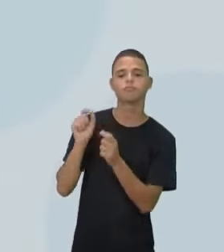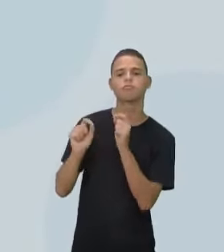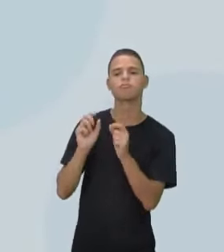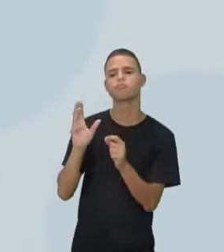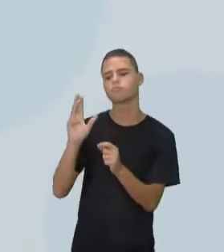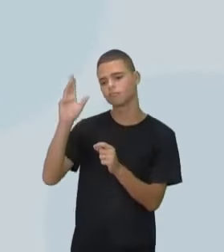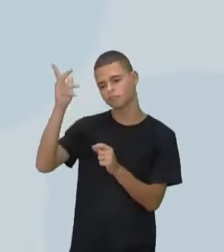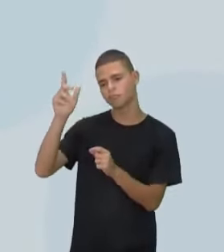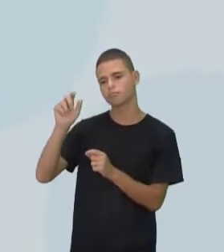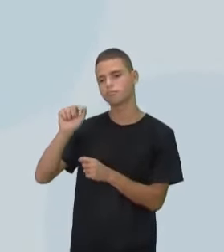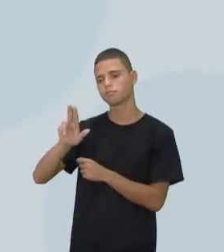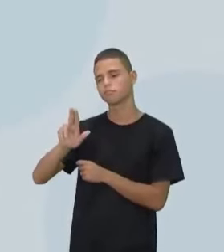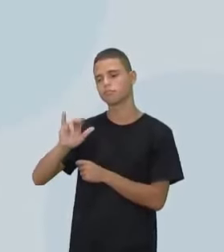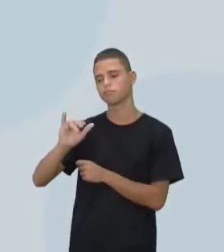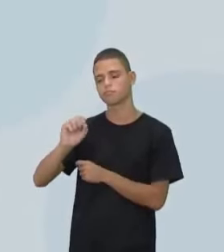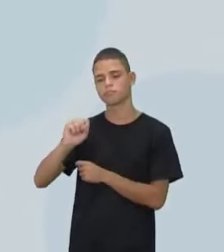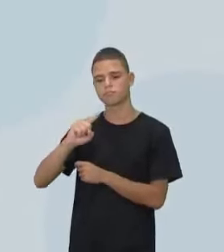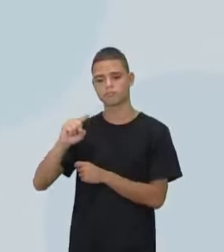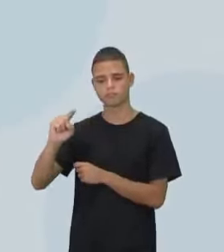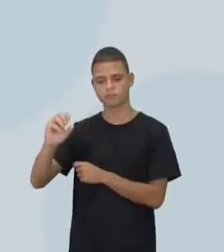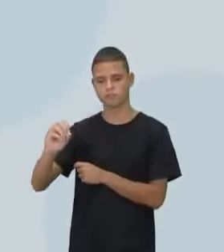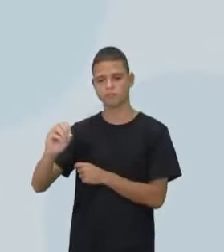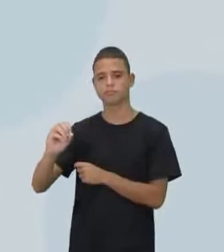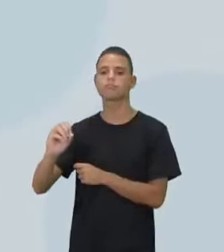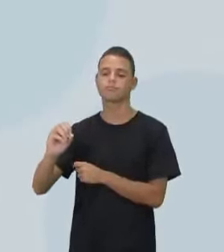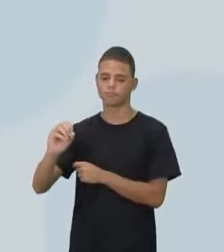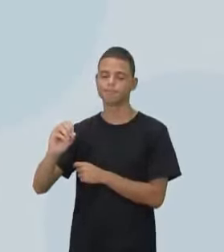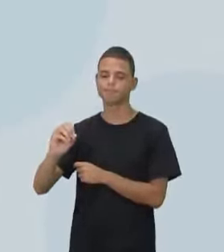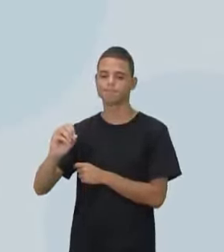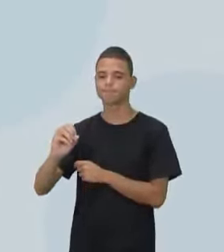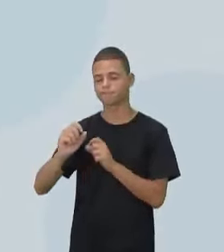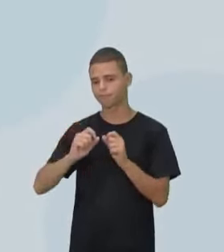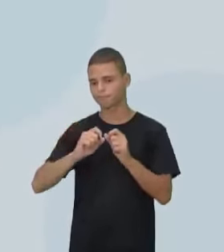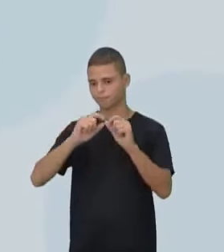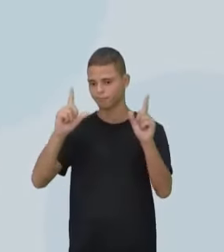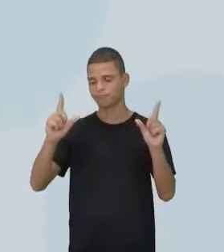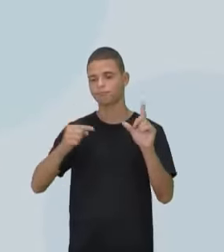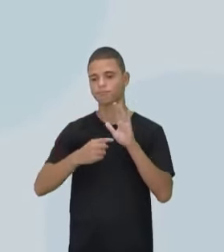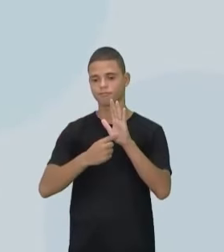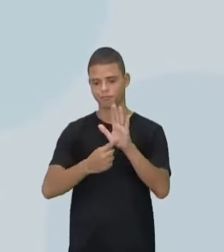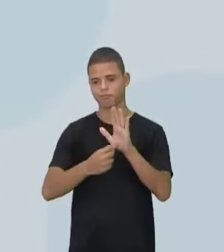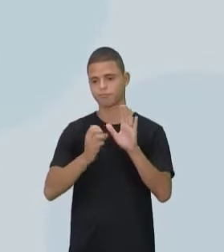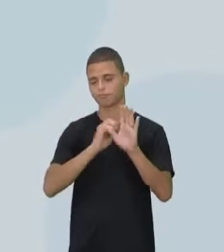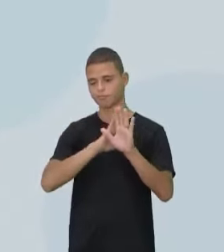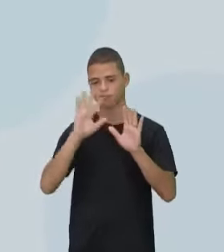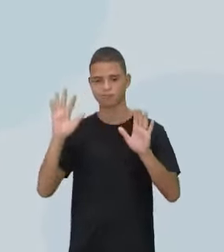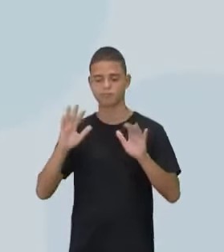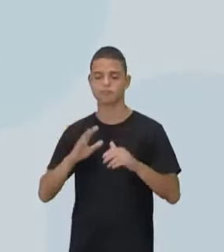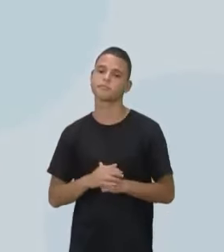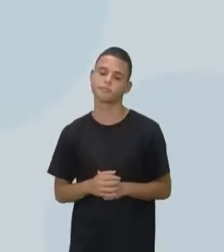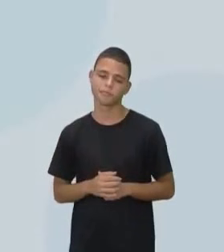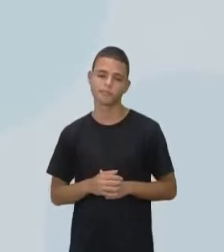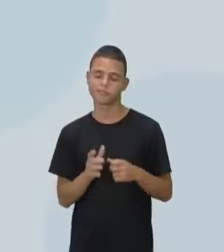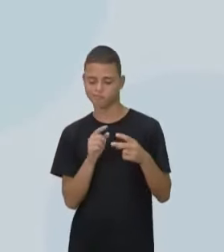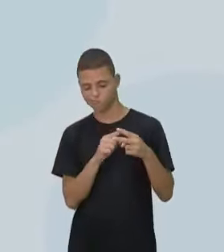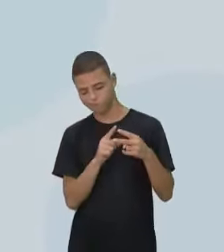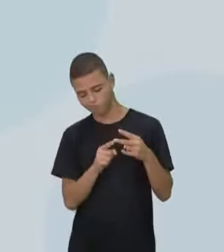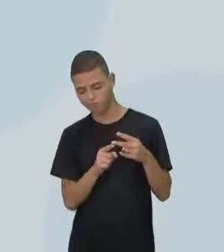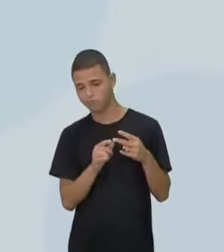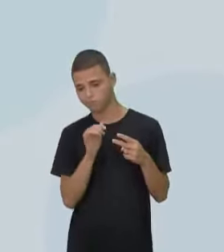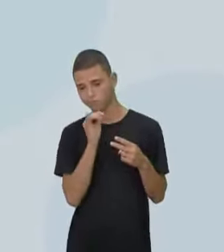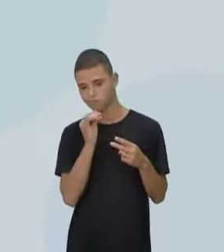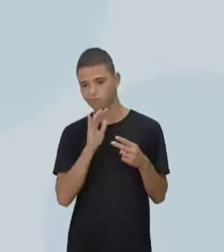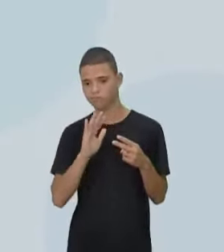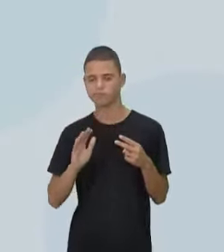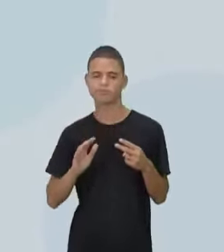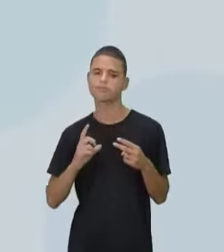em São Luís do Paraitinga, certo? Para destacar aí esse objeto de conhecimento. Então, aí são só 2 exemplos, né, de